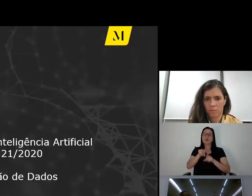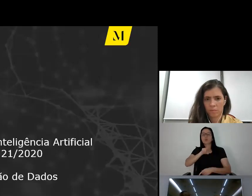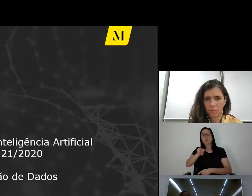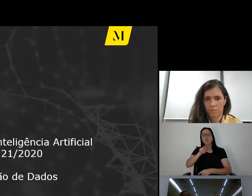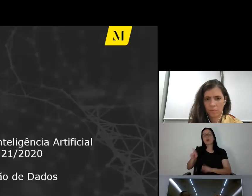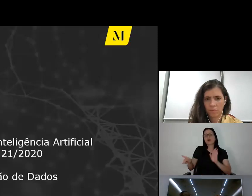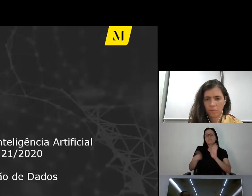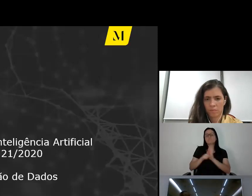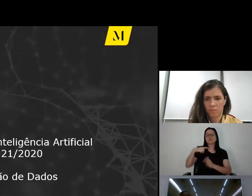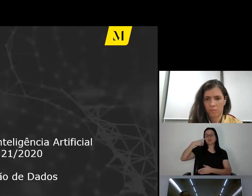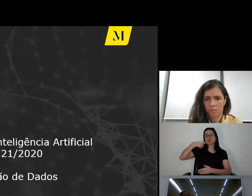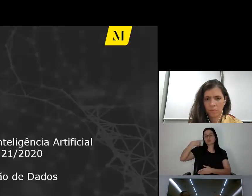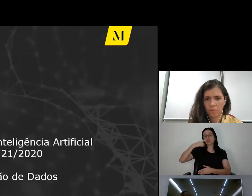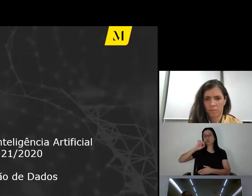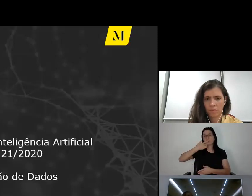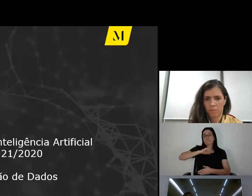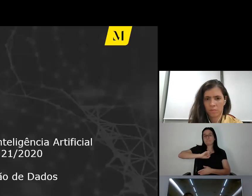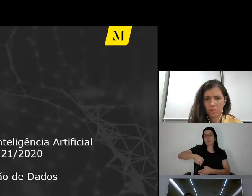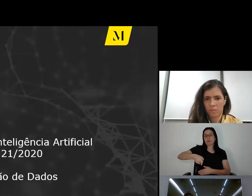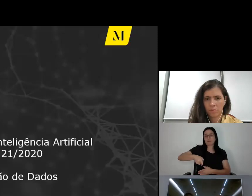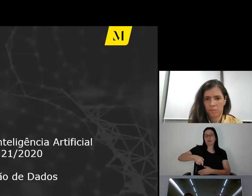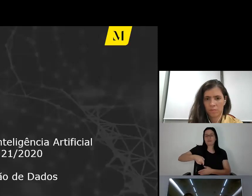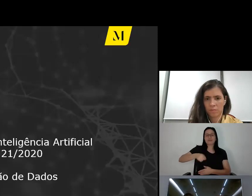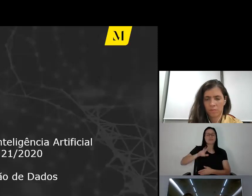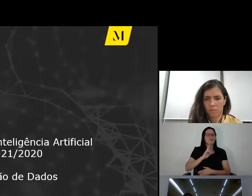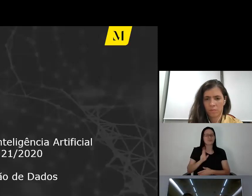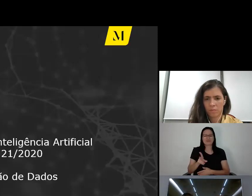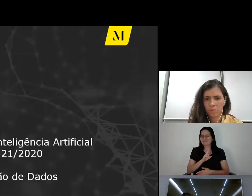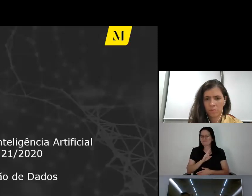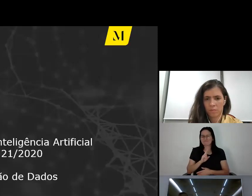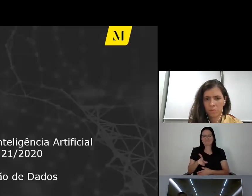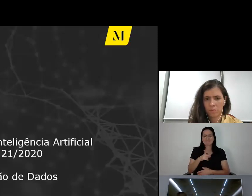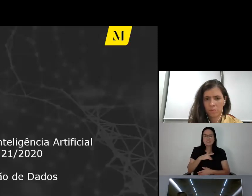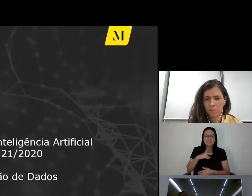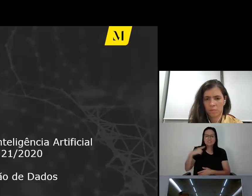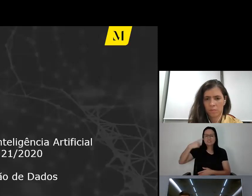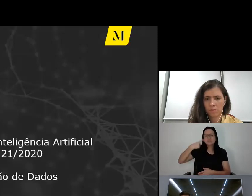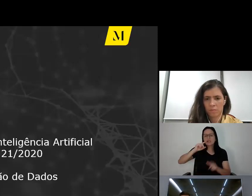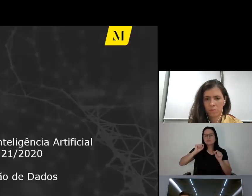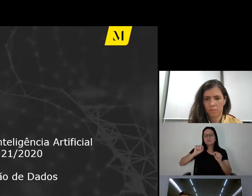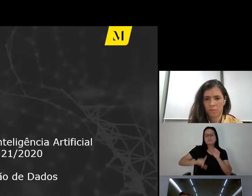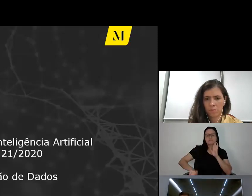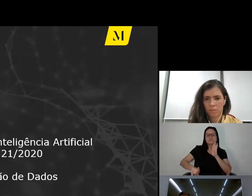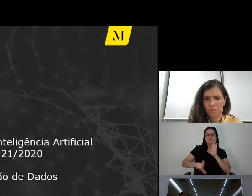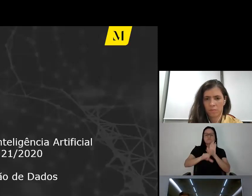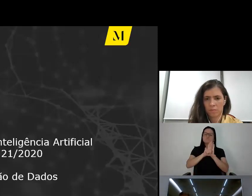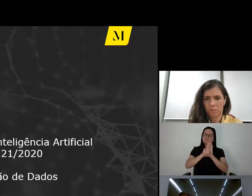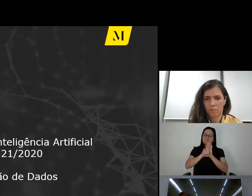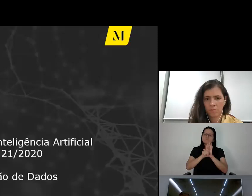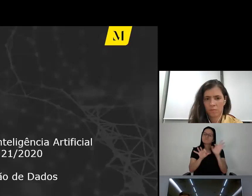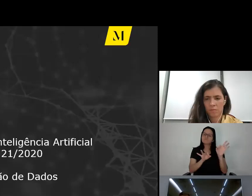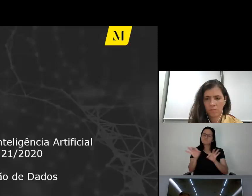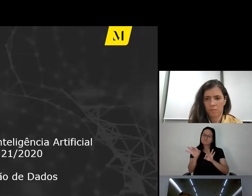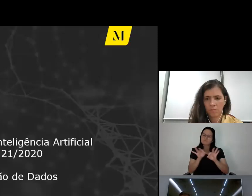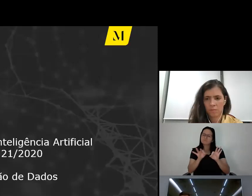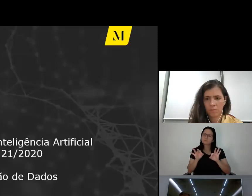para proibir algo, é o contrário. O direito, uma vez que ele passa a regulamentar, ele facilita essas relações e